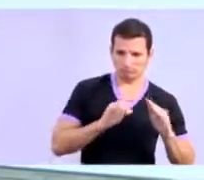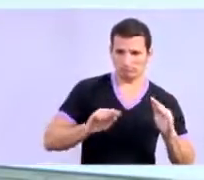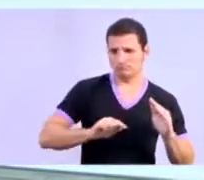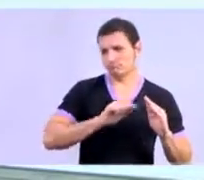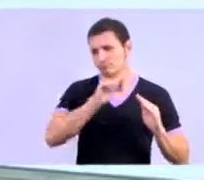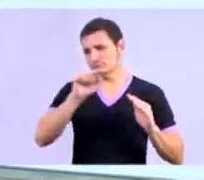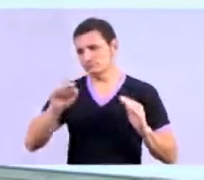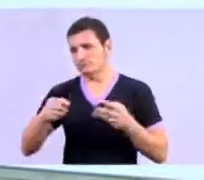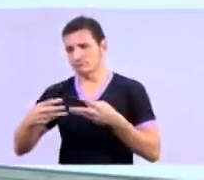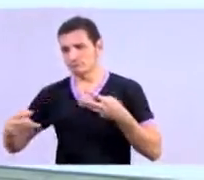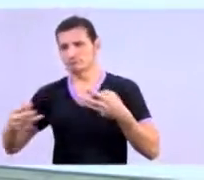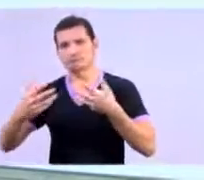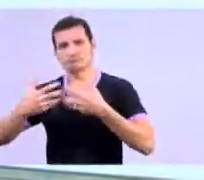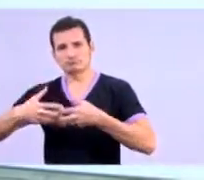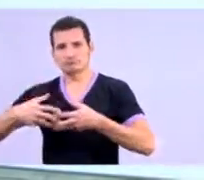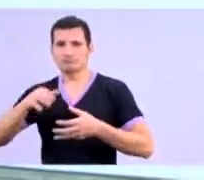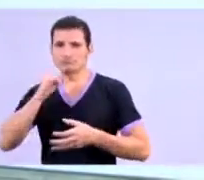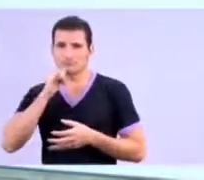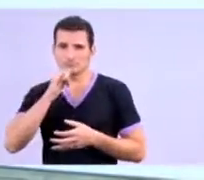IFRO.